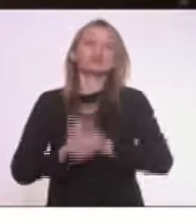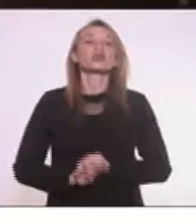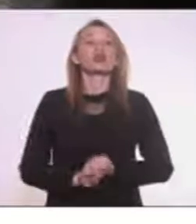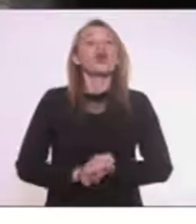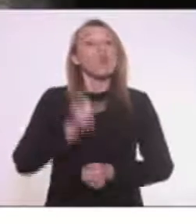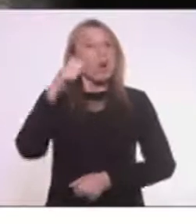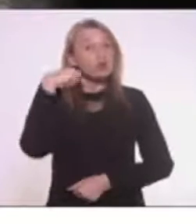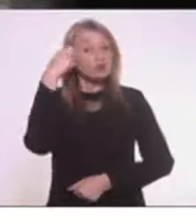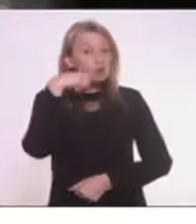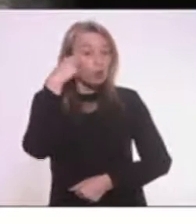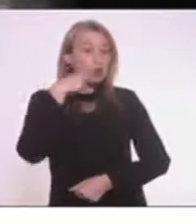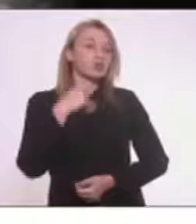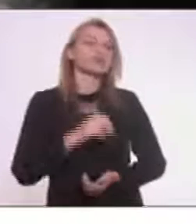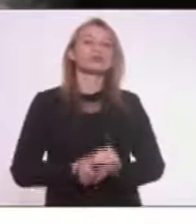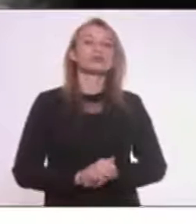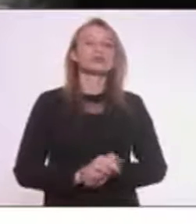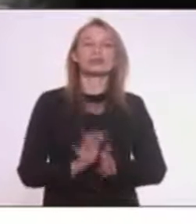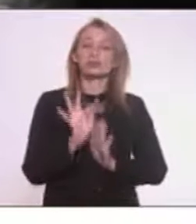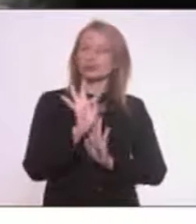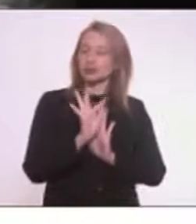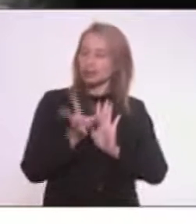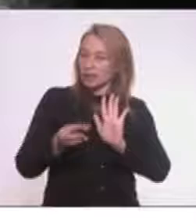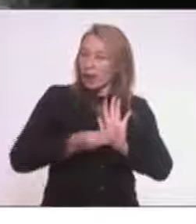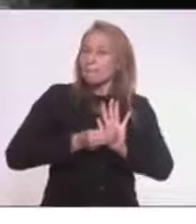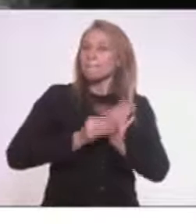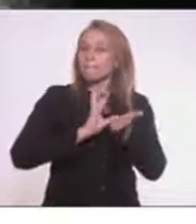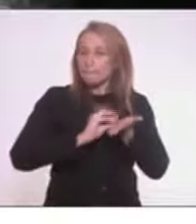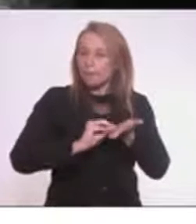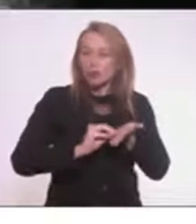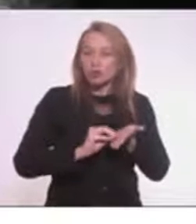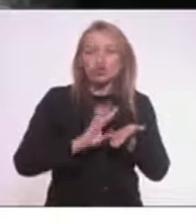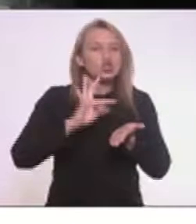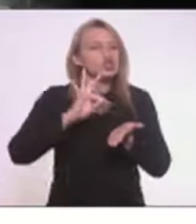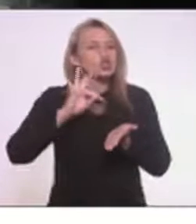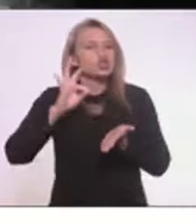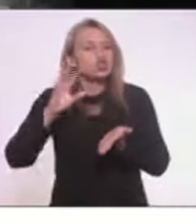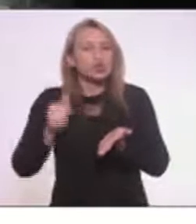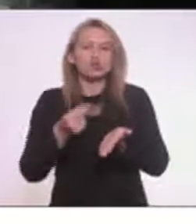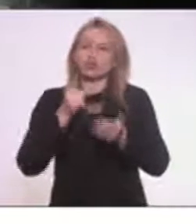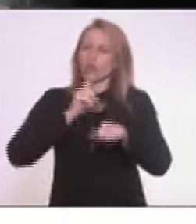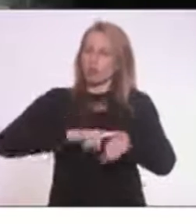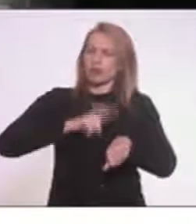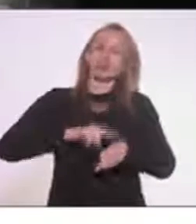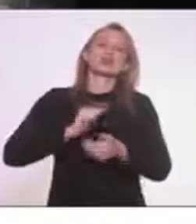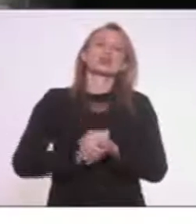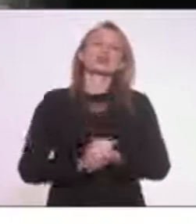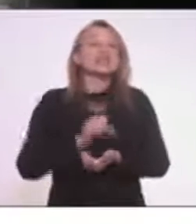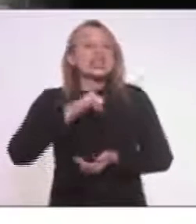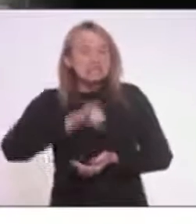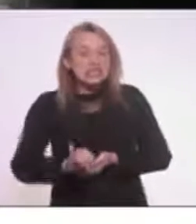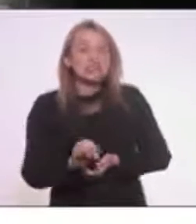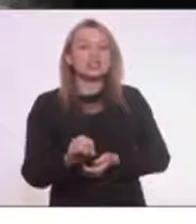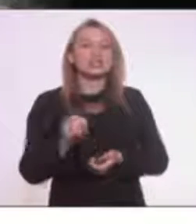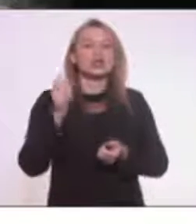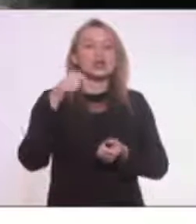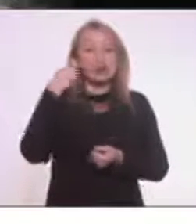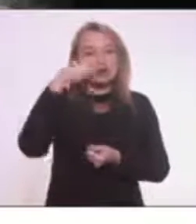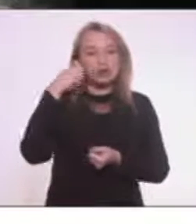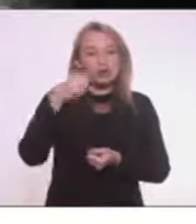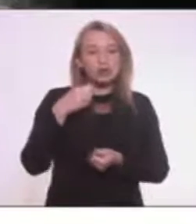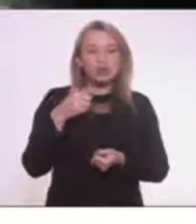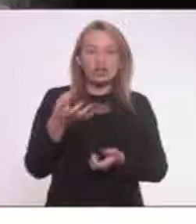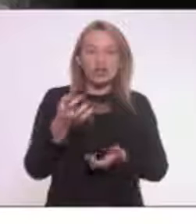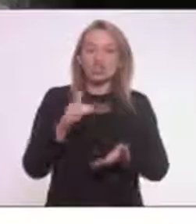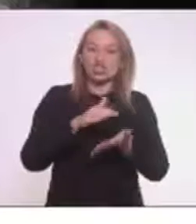O autor está na pauta. Como nós temos feito todo o tempo aqui. Se o autor concorda em retirar, a